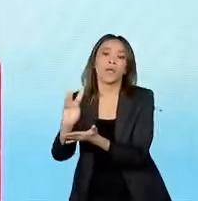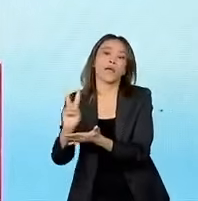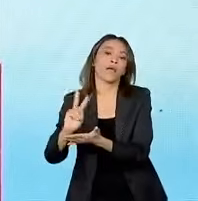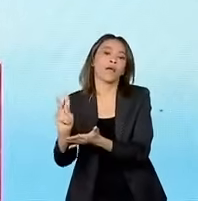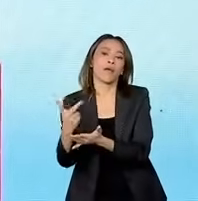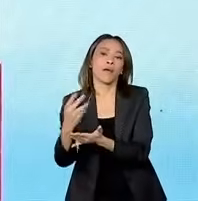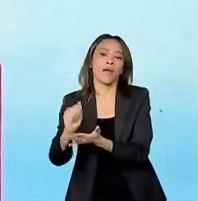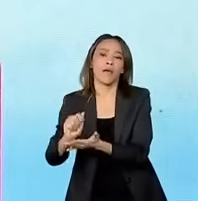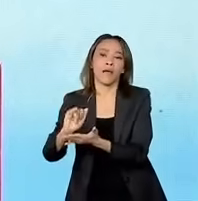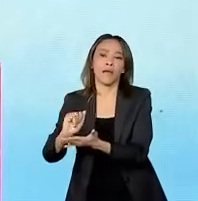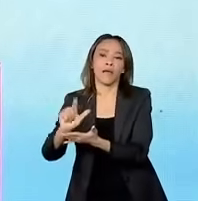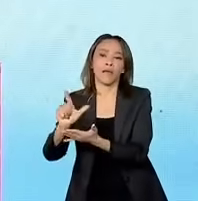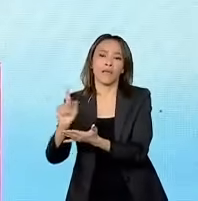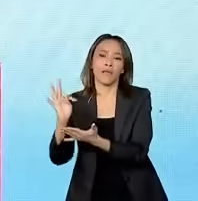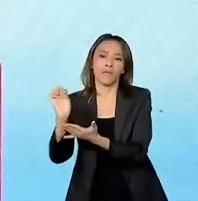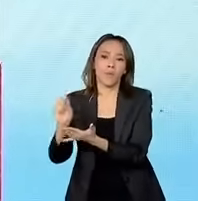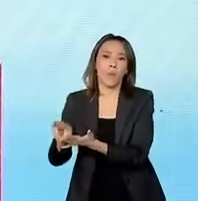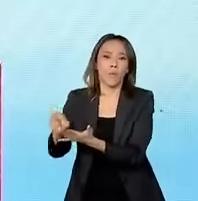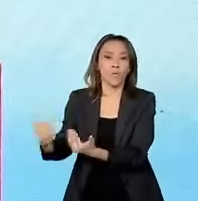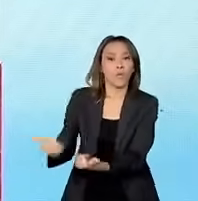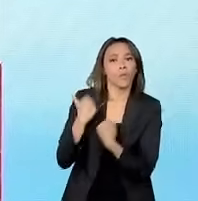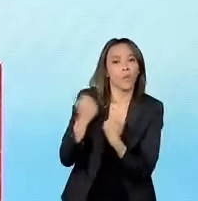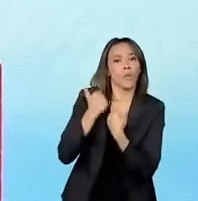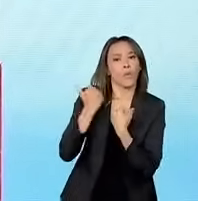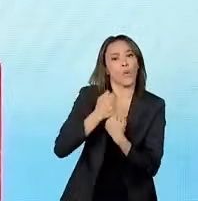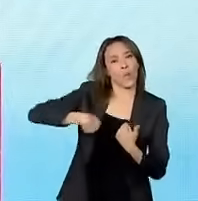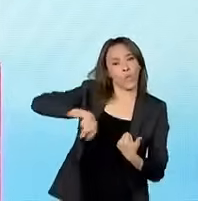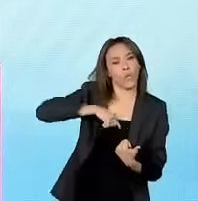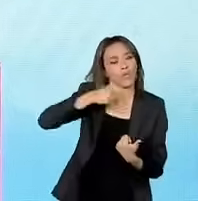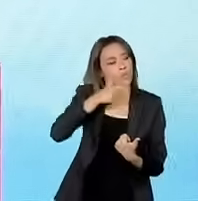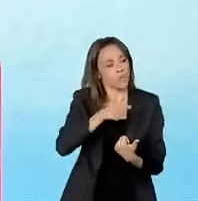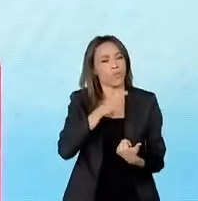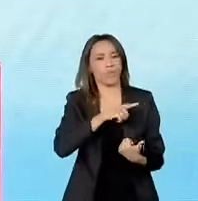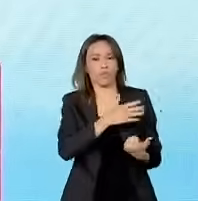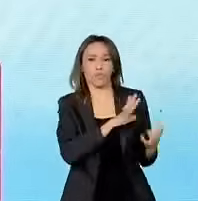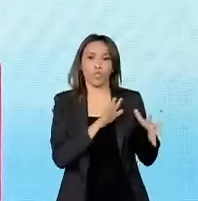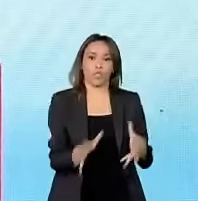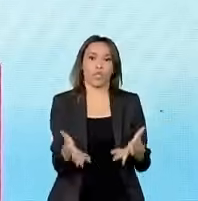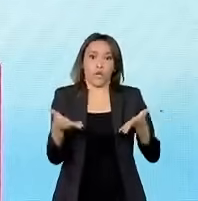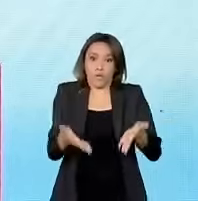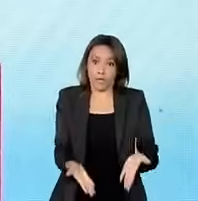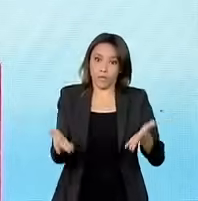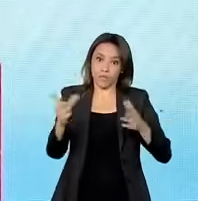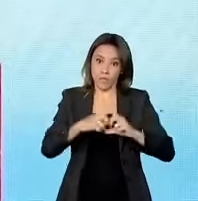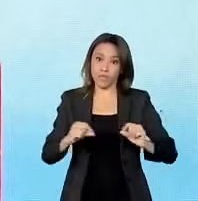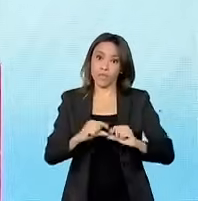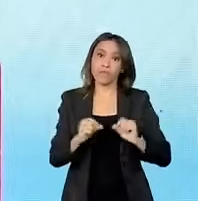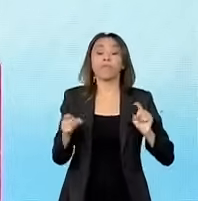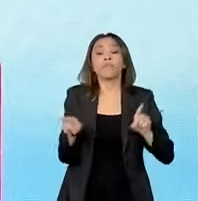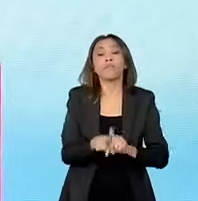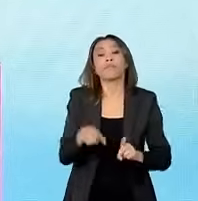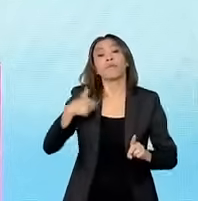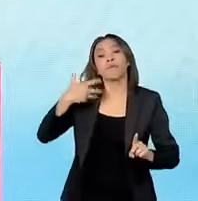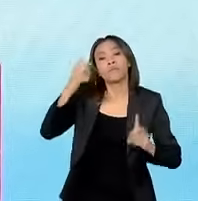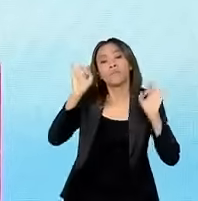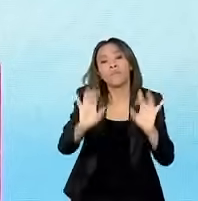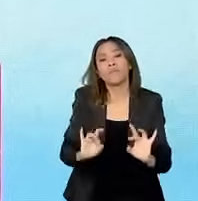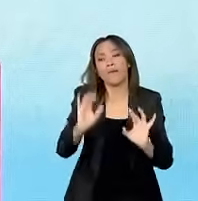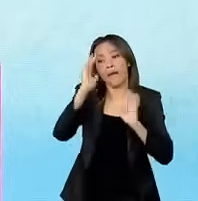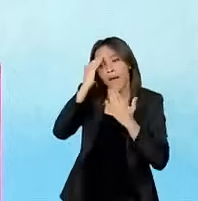receber as entidades e ter garantido a gente chegar até aqui também. E, em especial, também agradecer